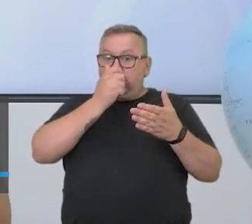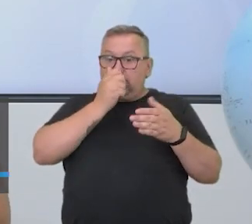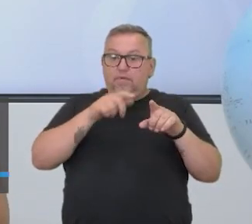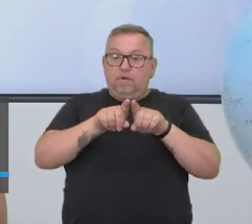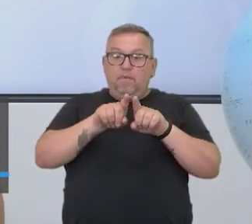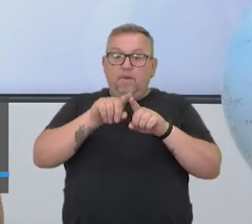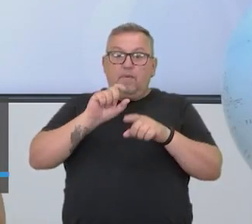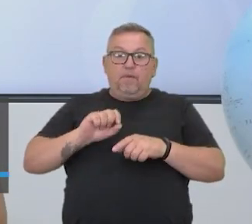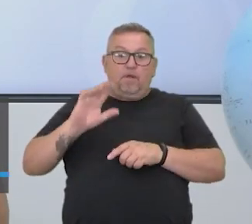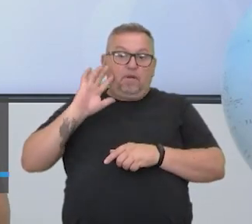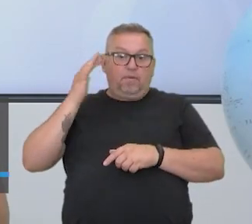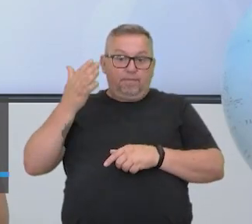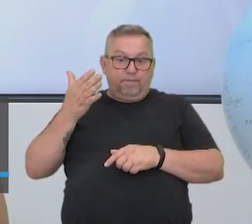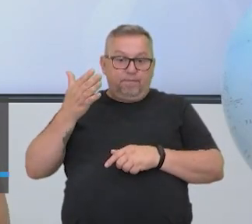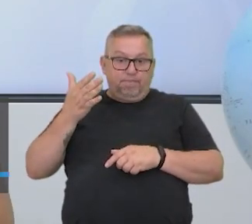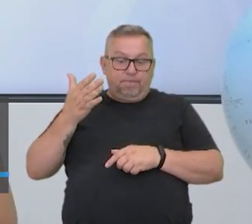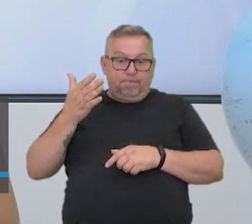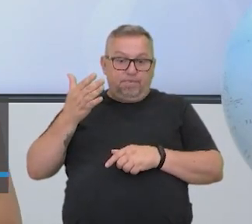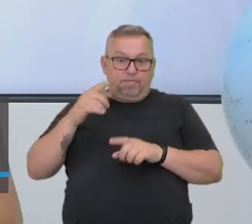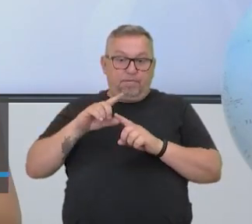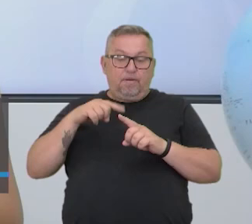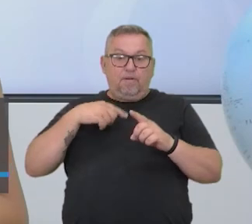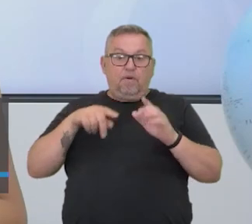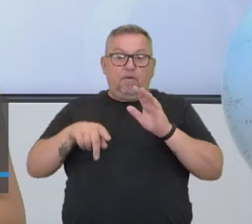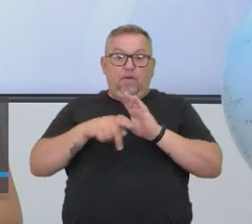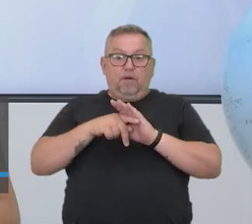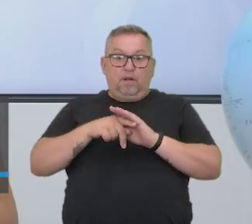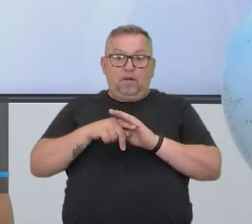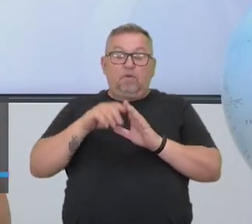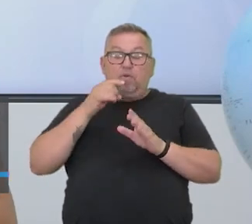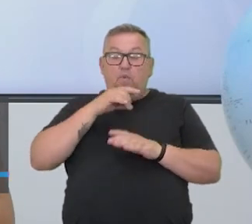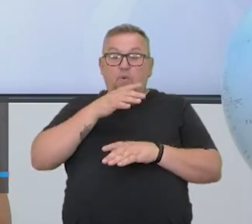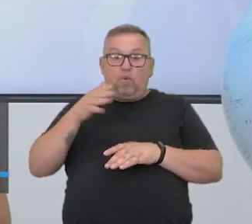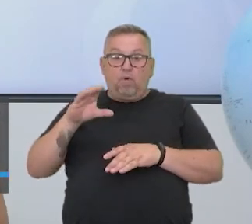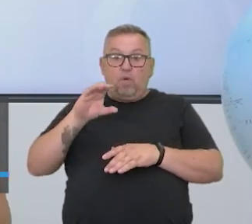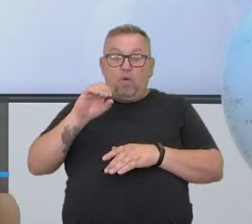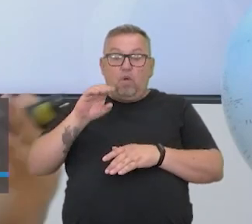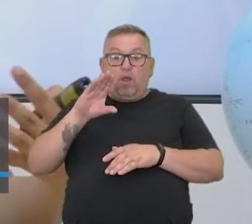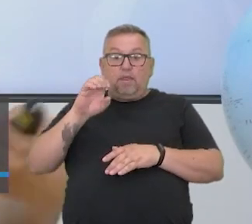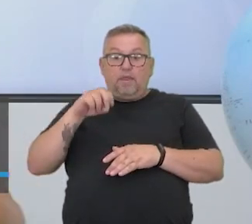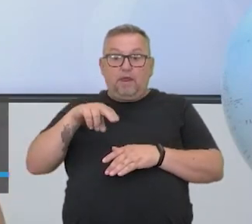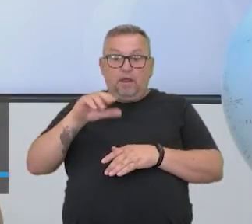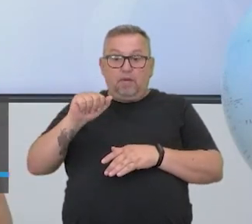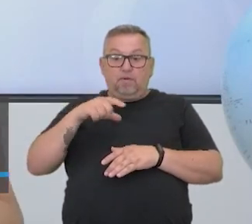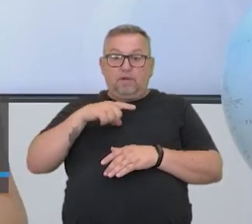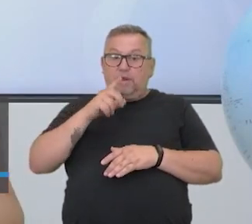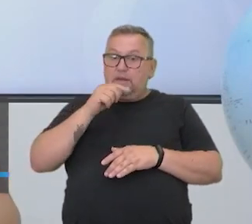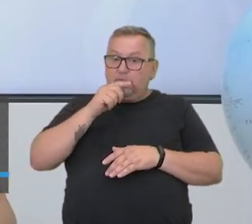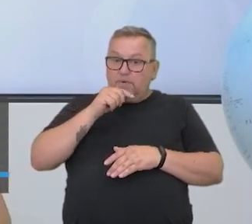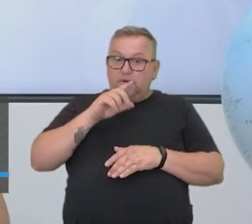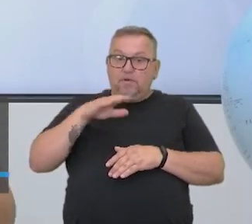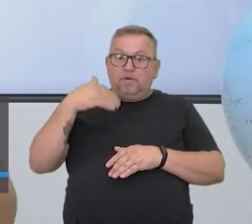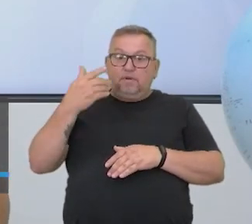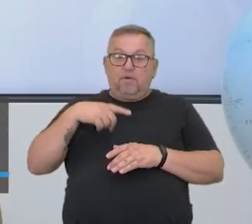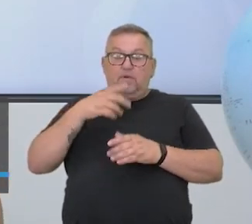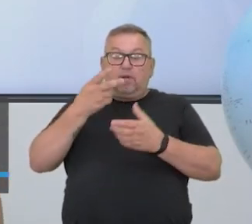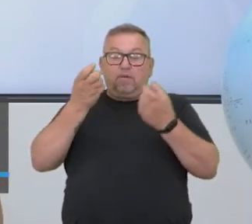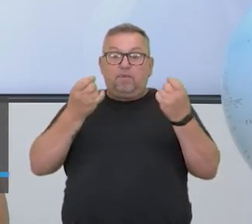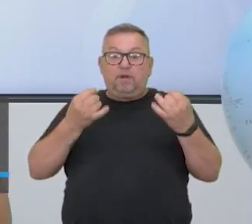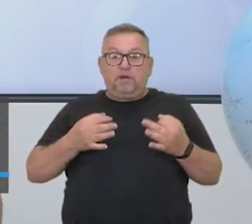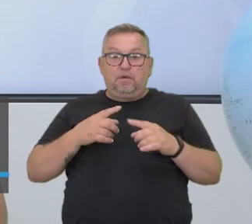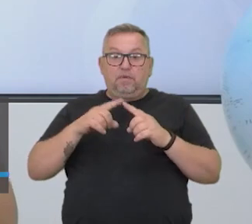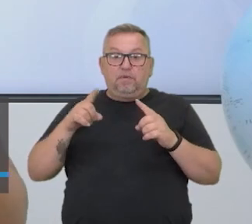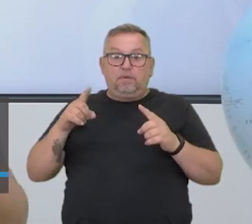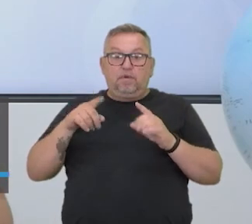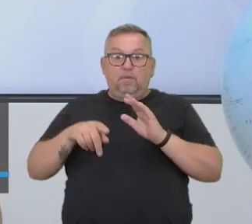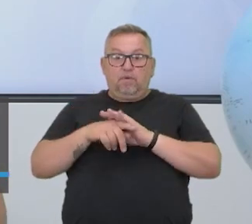nesse caso, nas profundezas oceânicas, então a gente tem água ali no meio, então a gente está falando dessa solubilidade